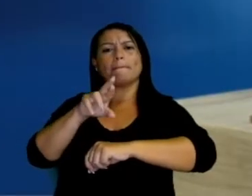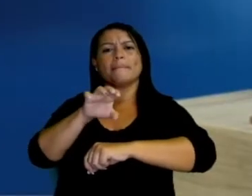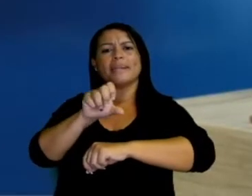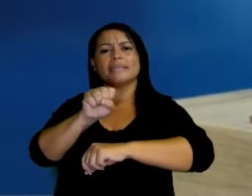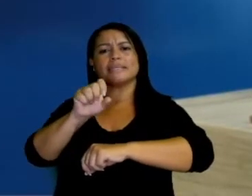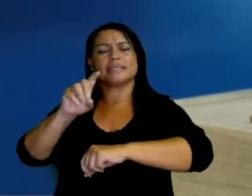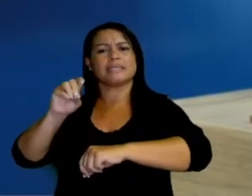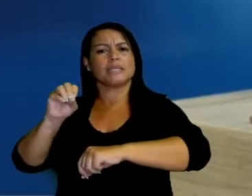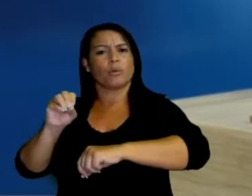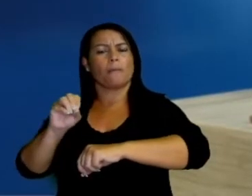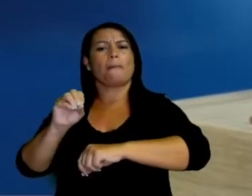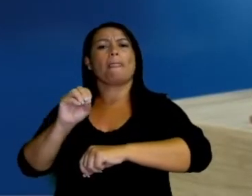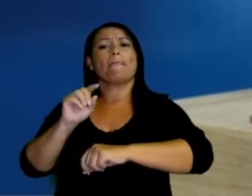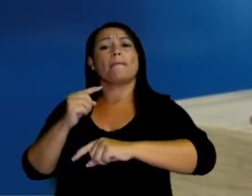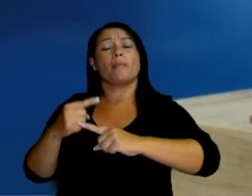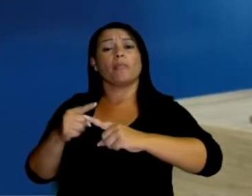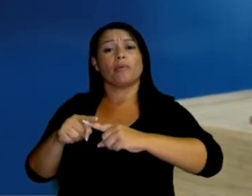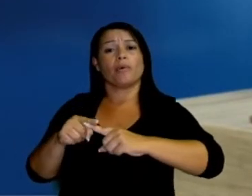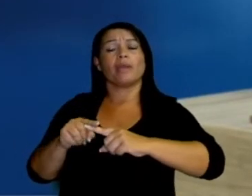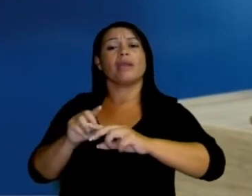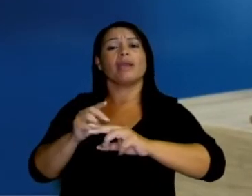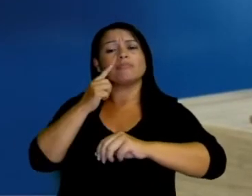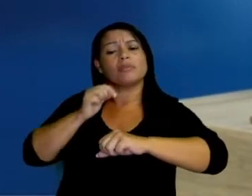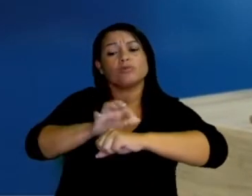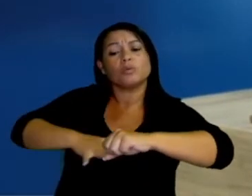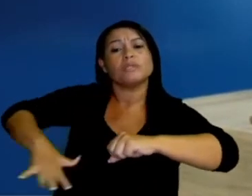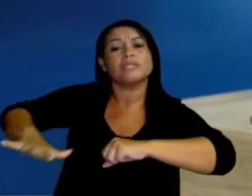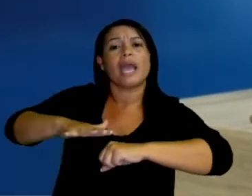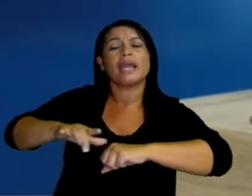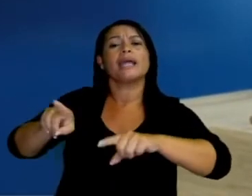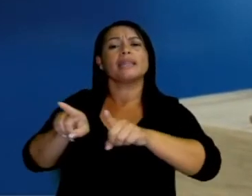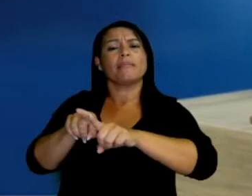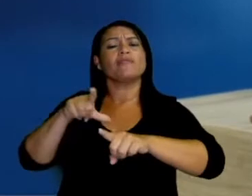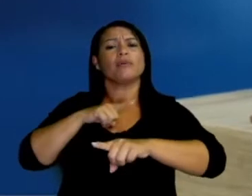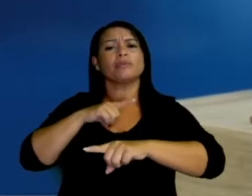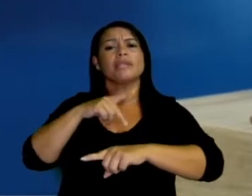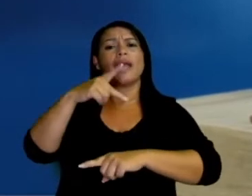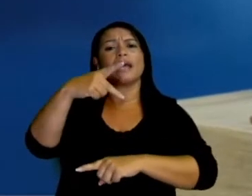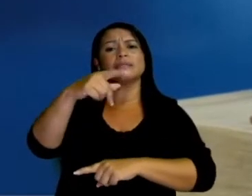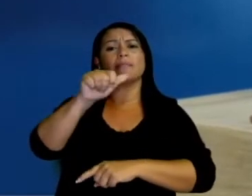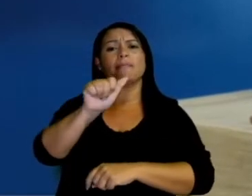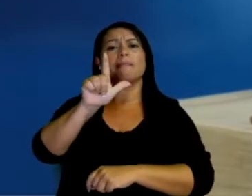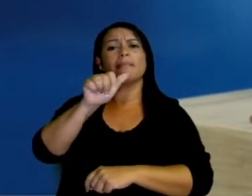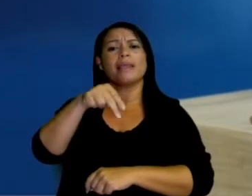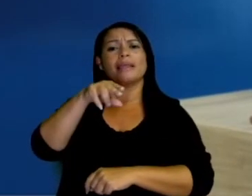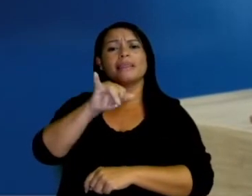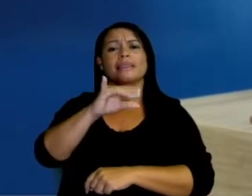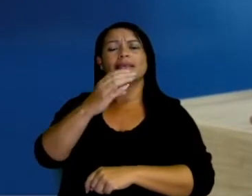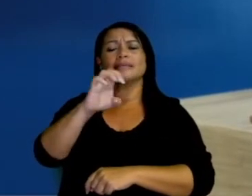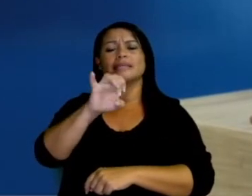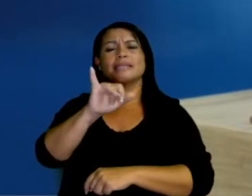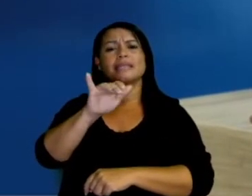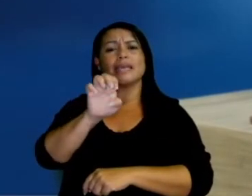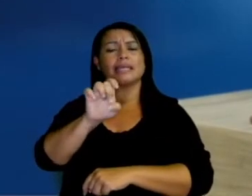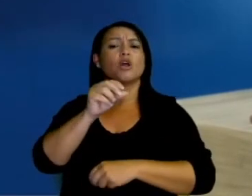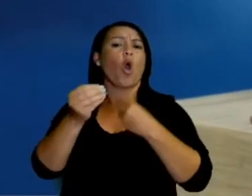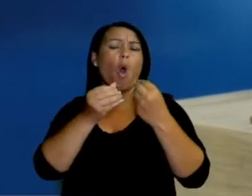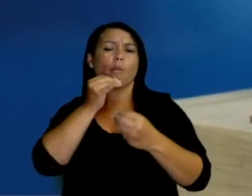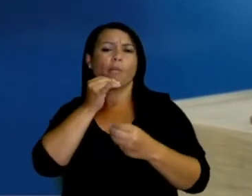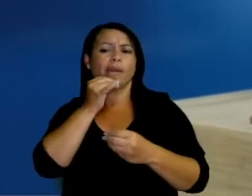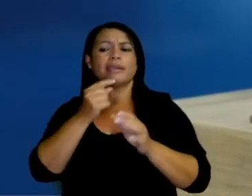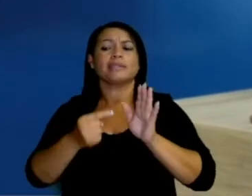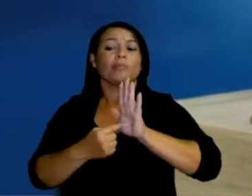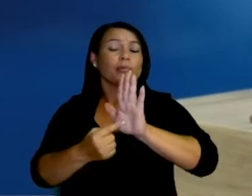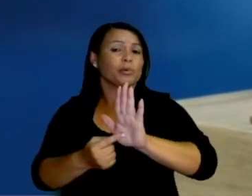Deprimida em relação ao que o cerca. E as planícies, que são áreas de acumulação, ou seja, você vai ter geralmente as planícies